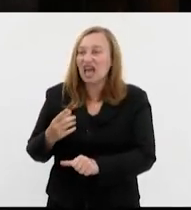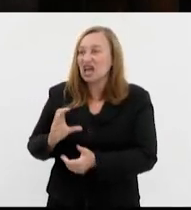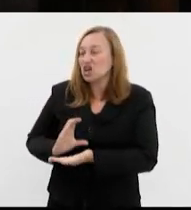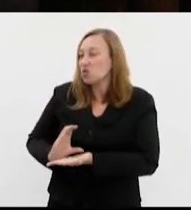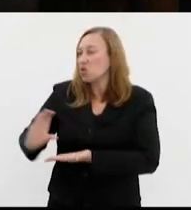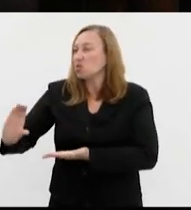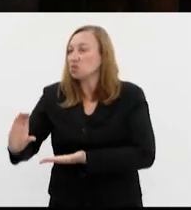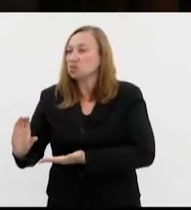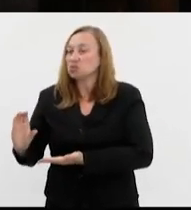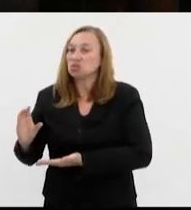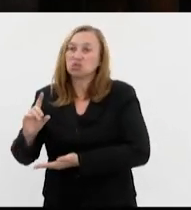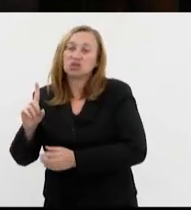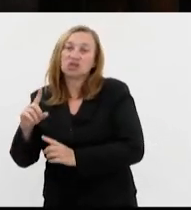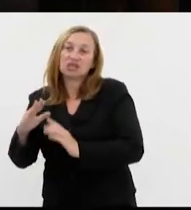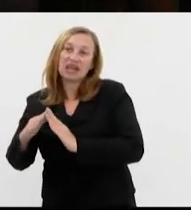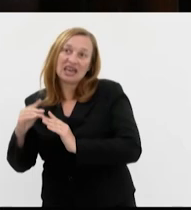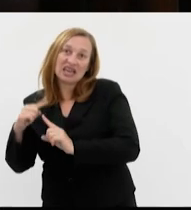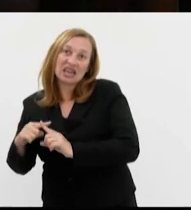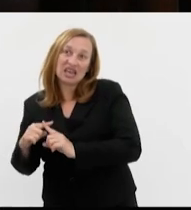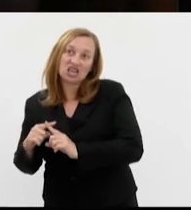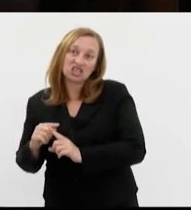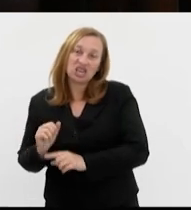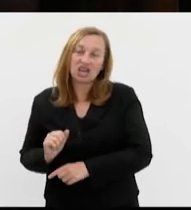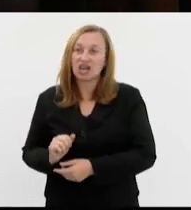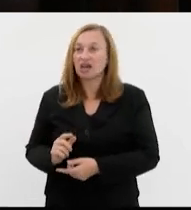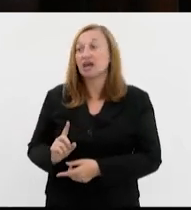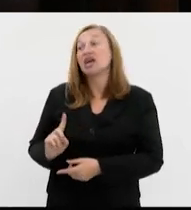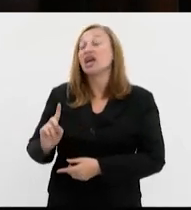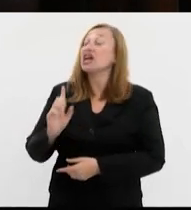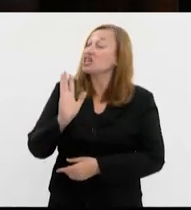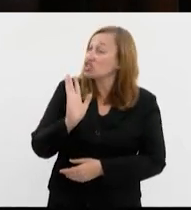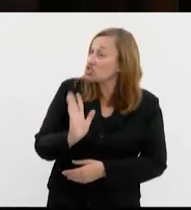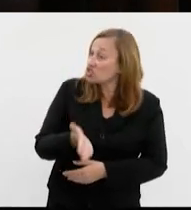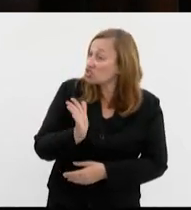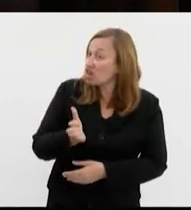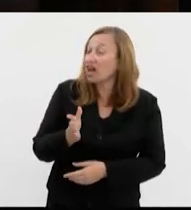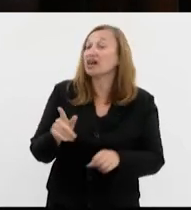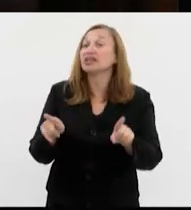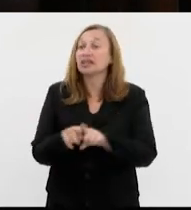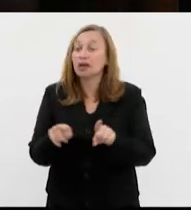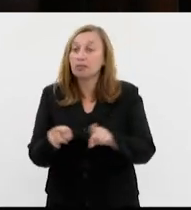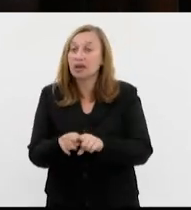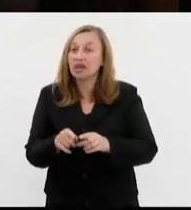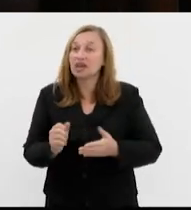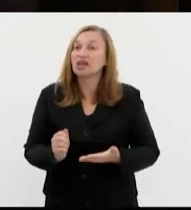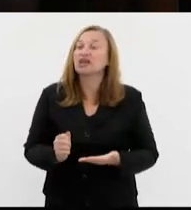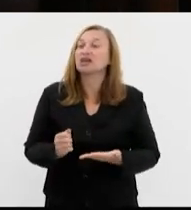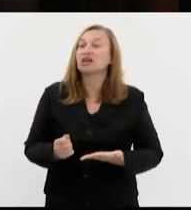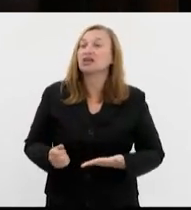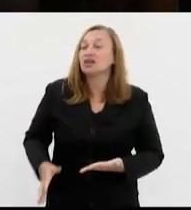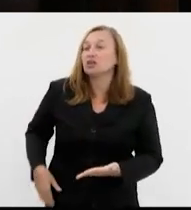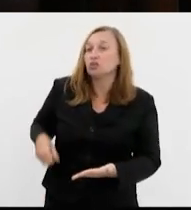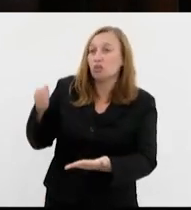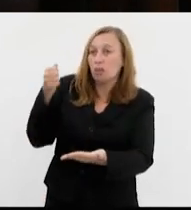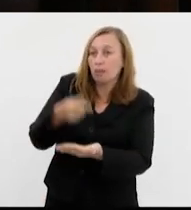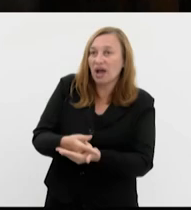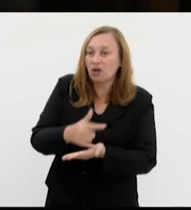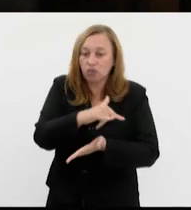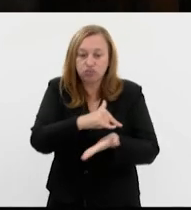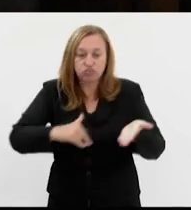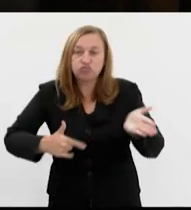da igreja, ou isso, ou aquilo. Ele já disponibilizou, inclusive, do seu extrato bancário